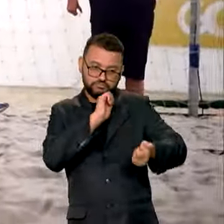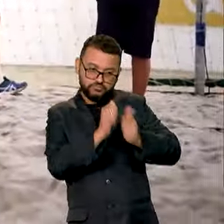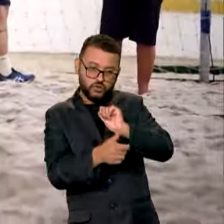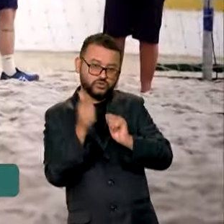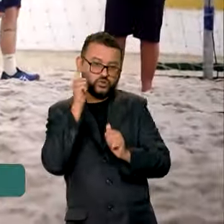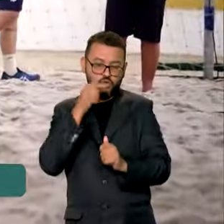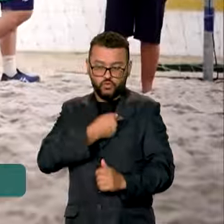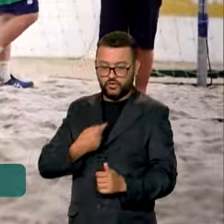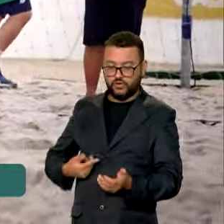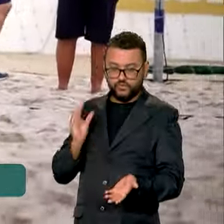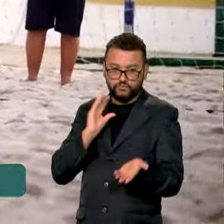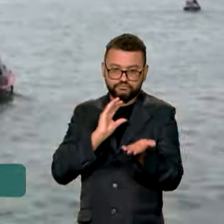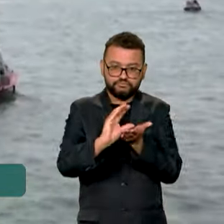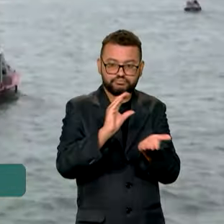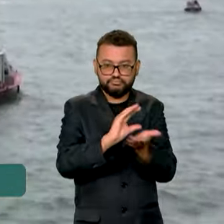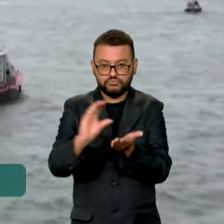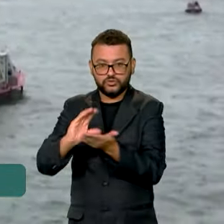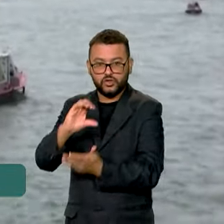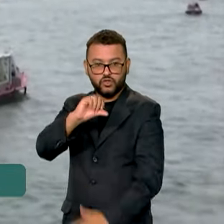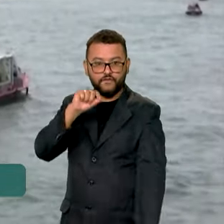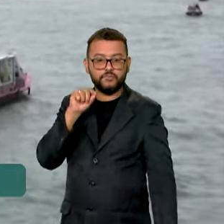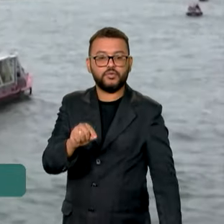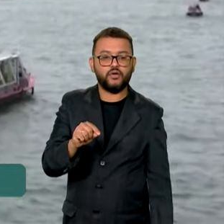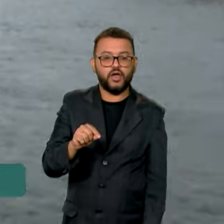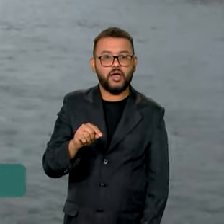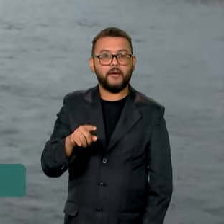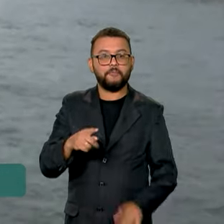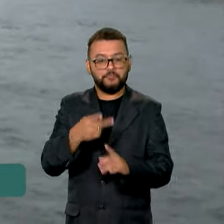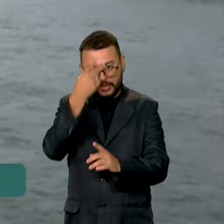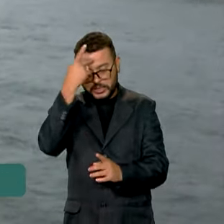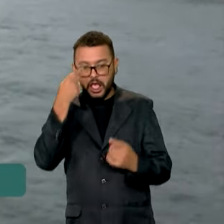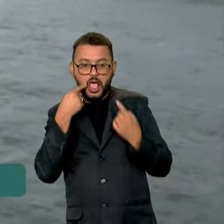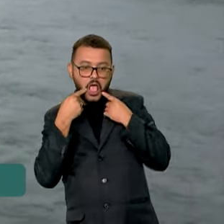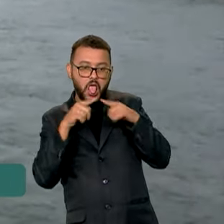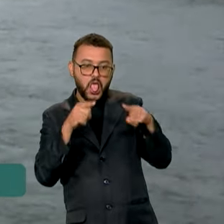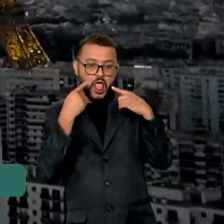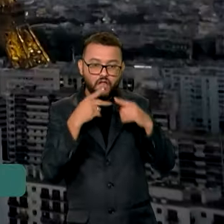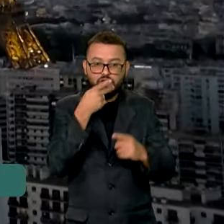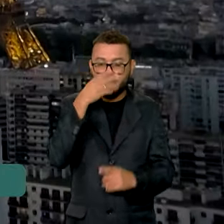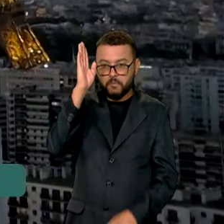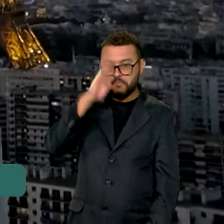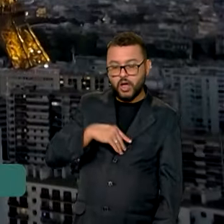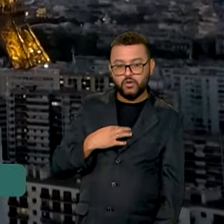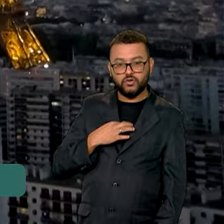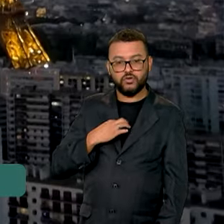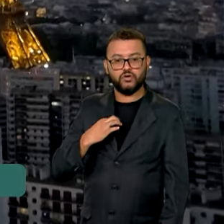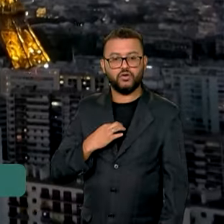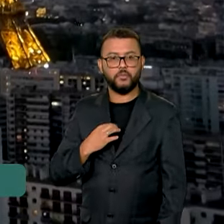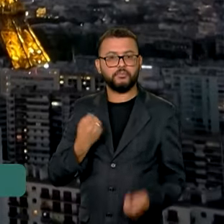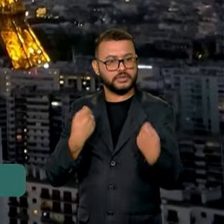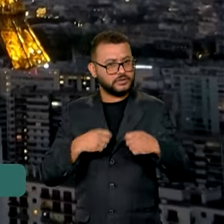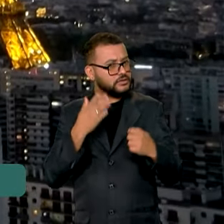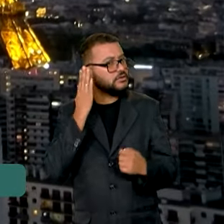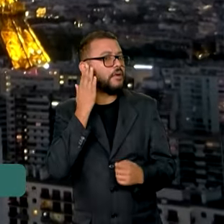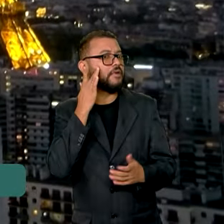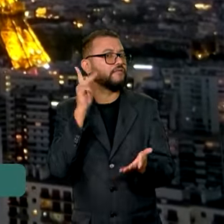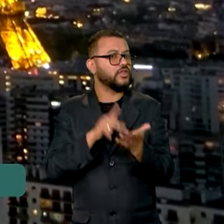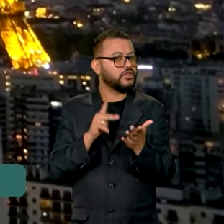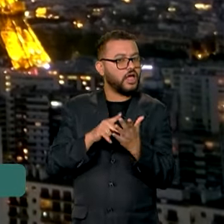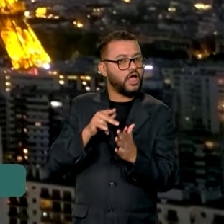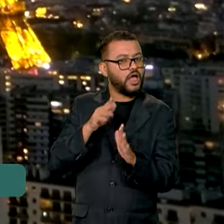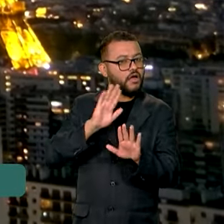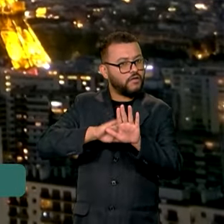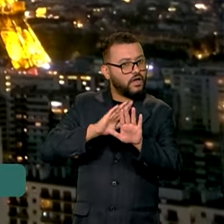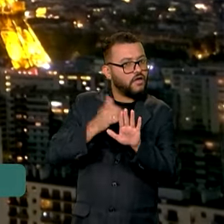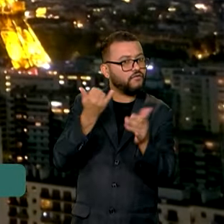governo federal. Para além das críticas ao uniforme, o que vale mesmo é checar se as notícias que você tem